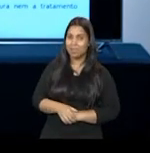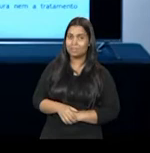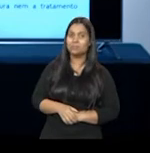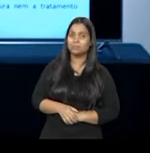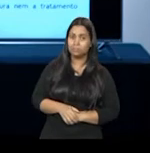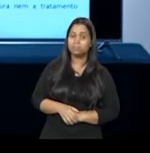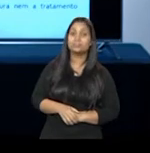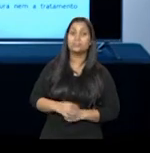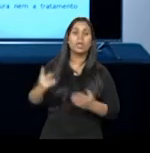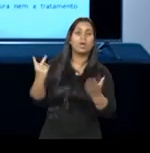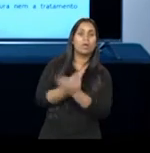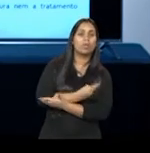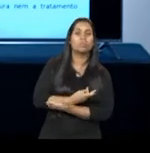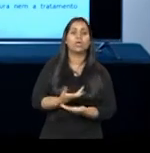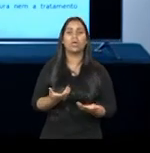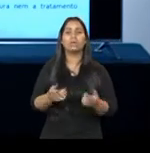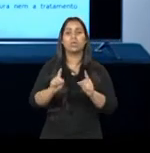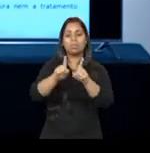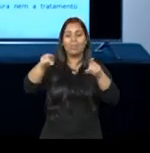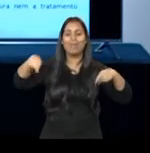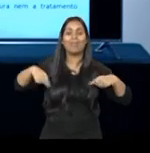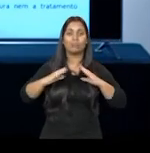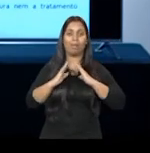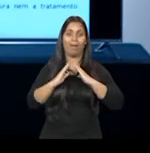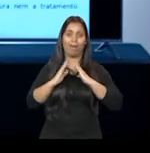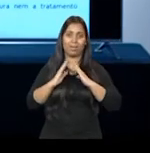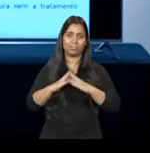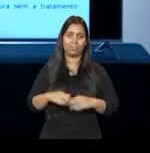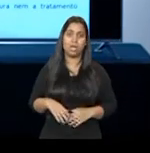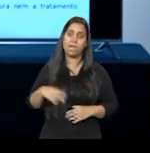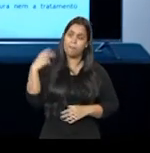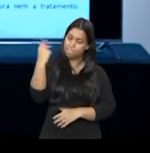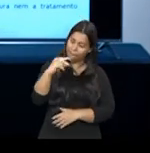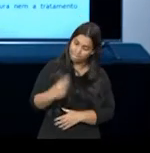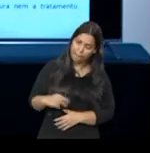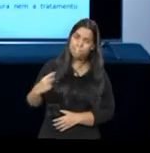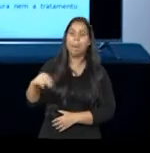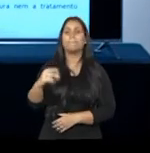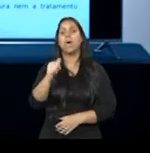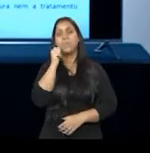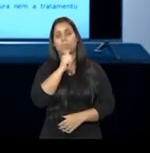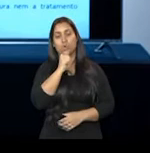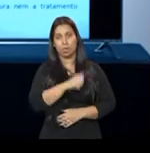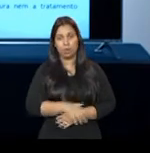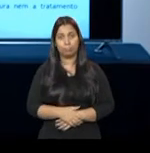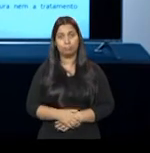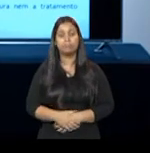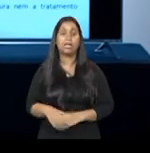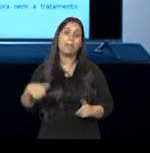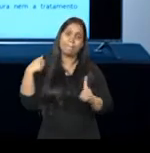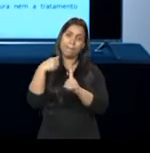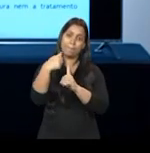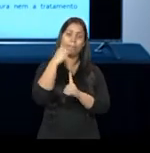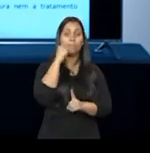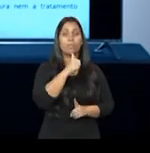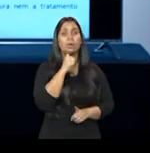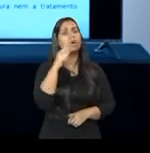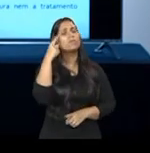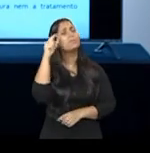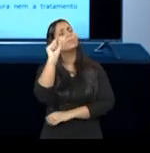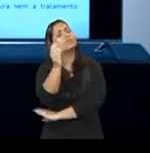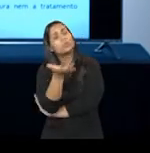Ele acontece, essa agressão, dentro do espaço privado, dentro de casa. Então, qual que é a sua opinião sobre isso? O que você pensa sobre